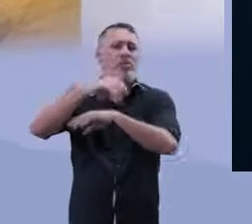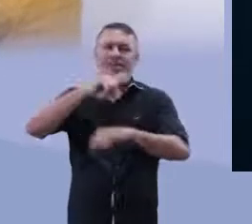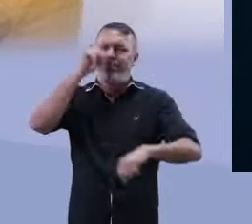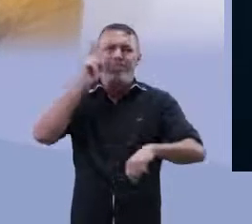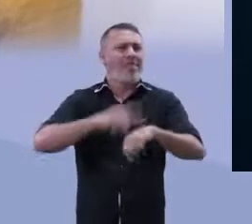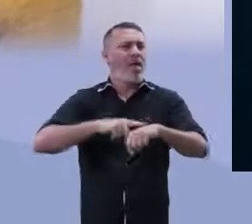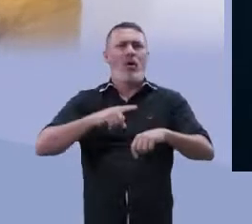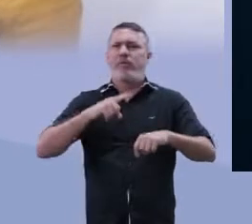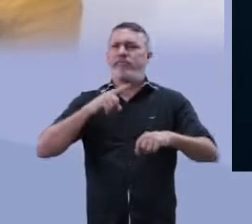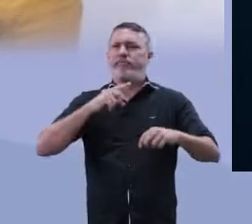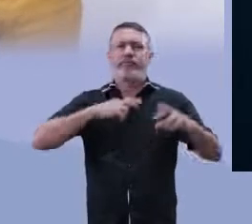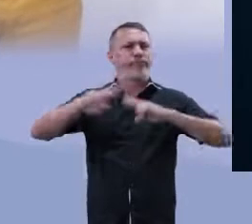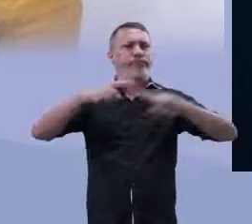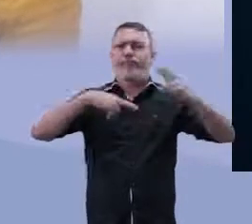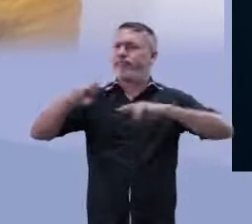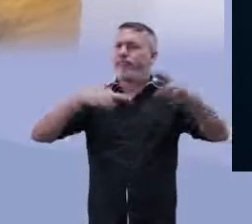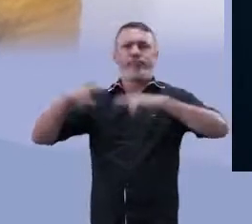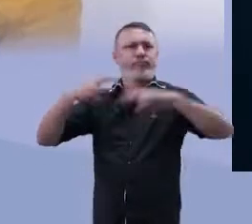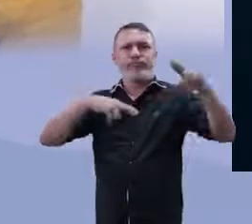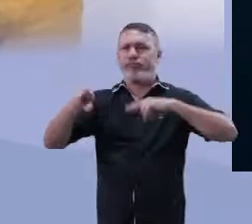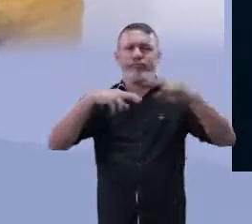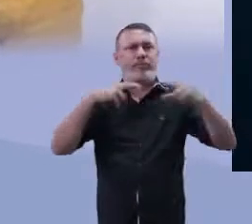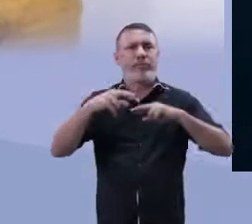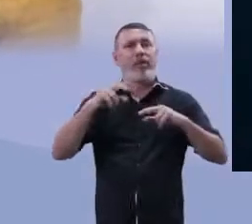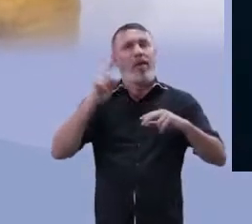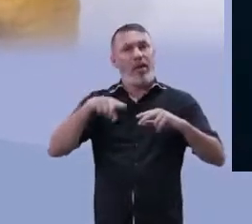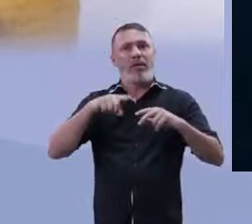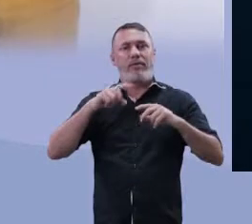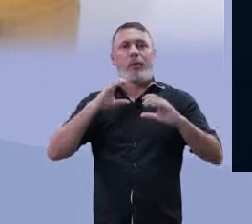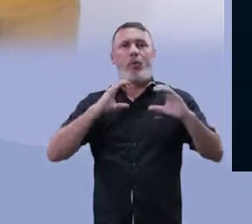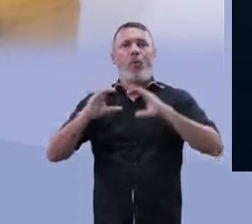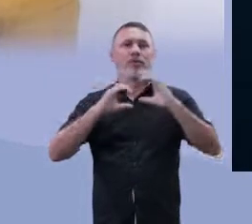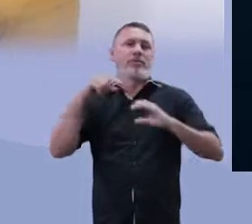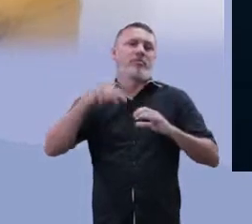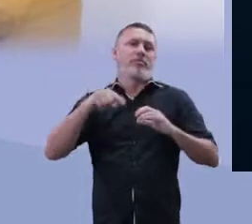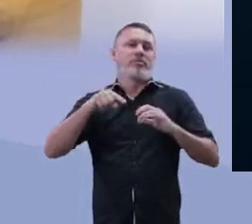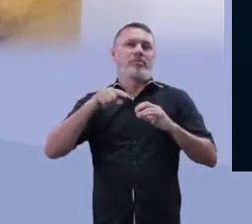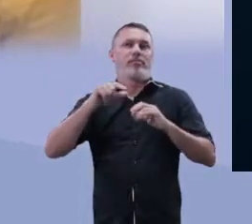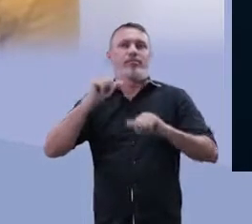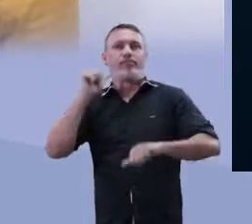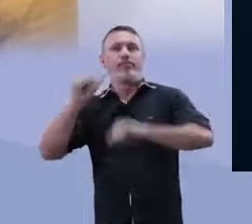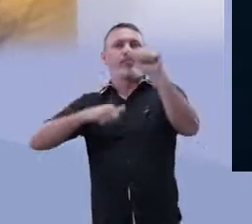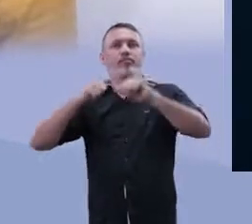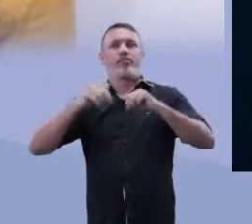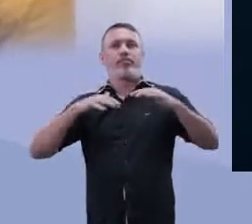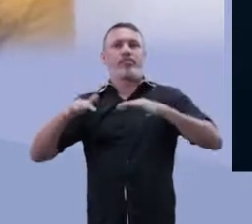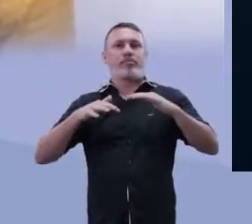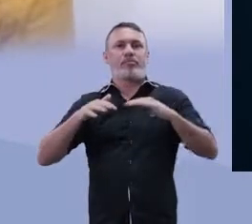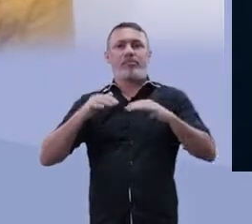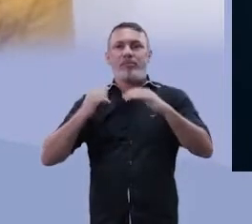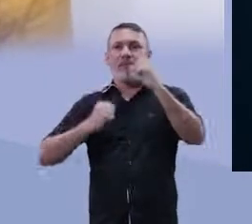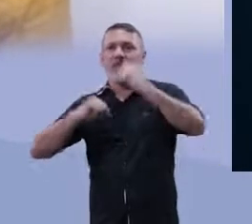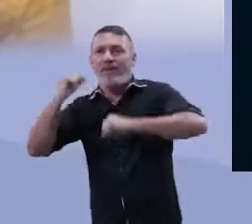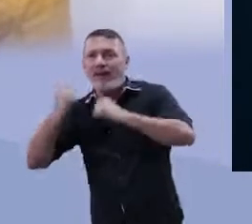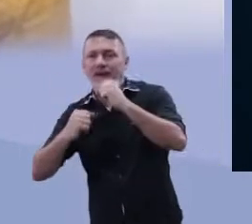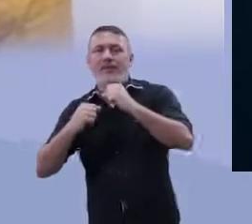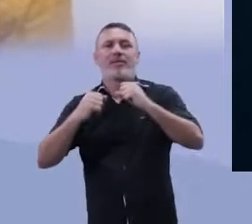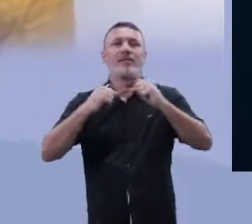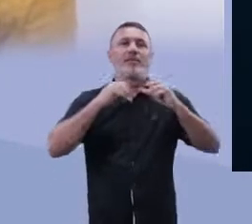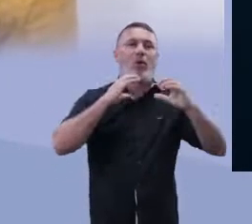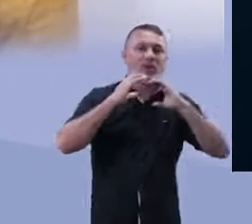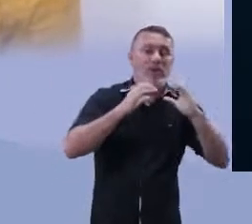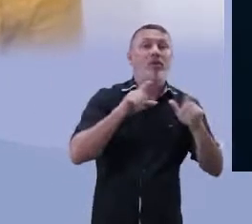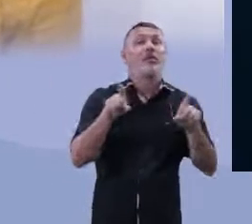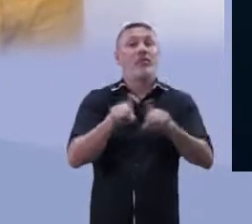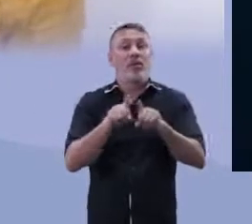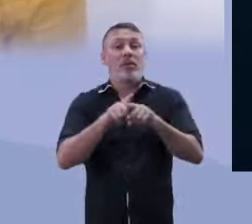na instantaneidade. E aí, essa evolução dos meios de comunicação, associado à evolução dos meios de